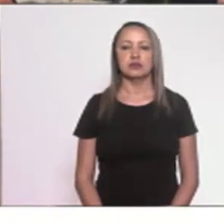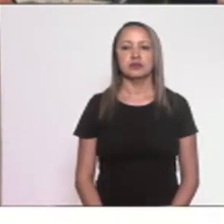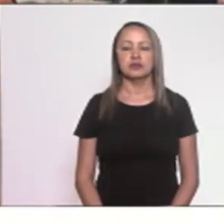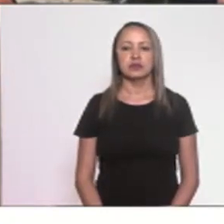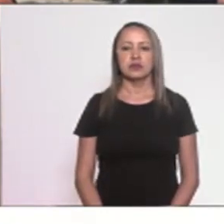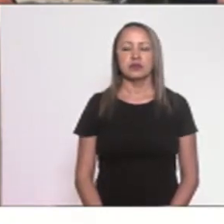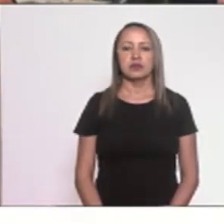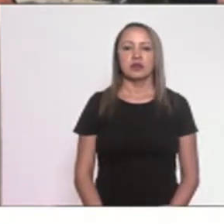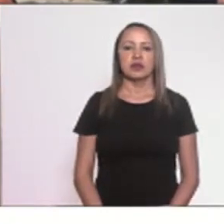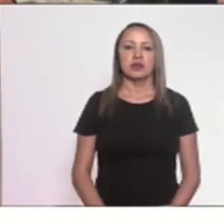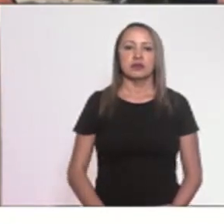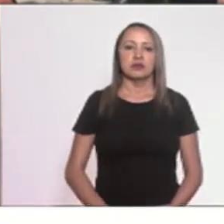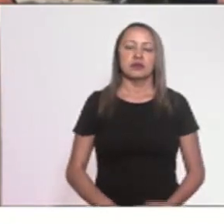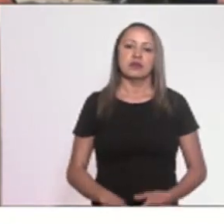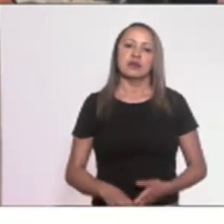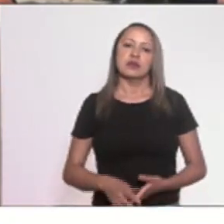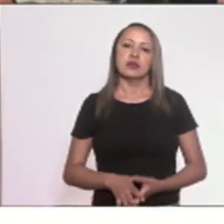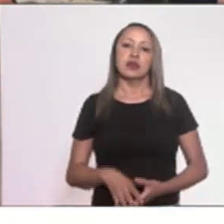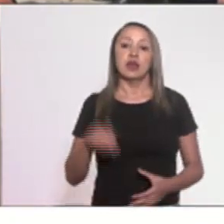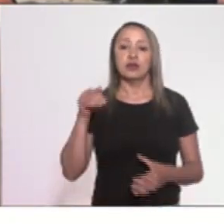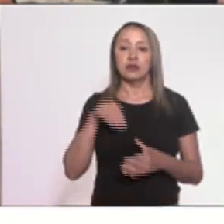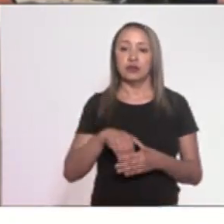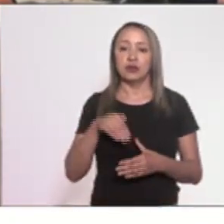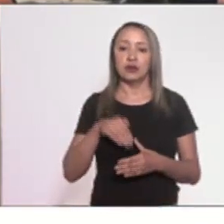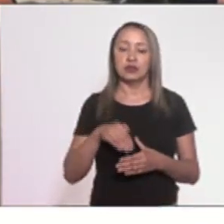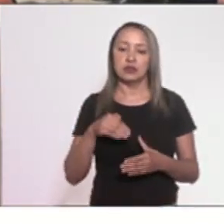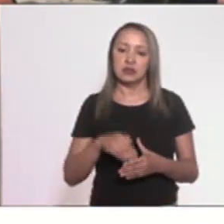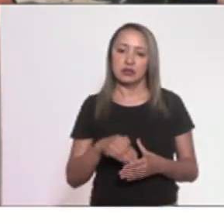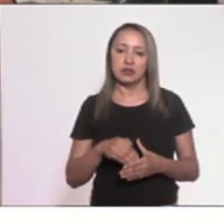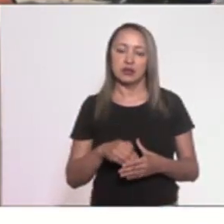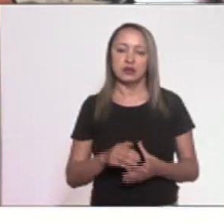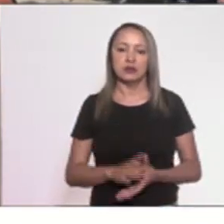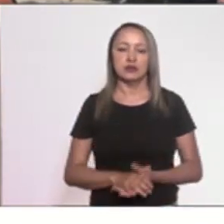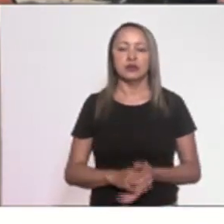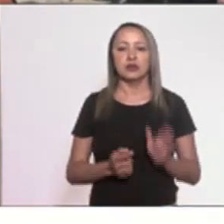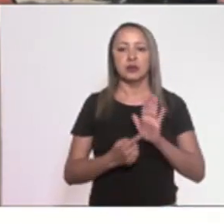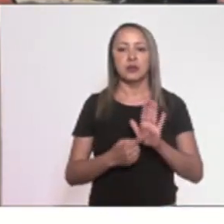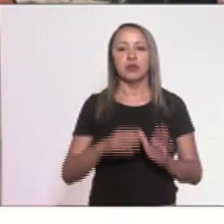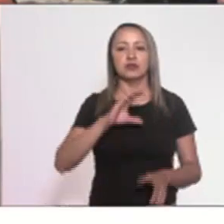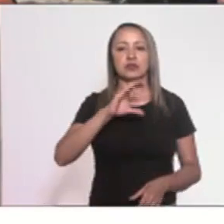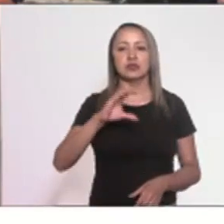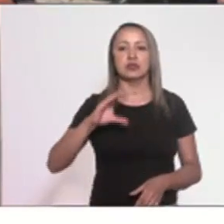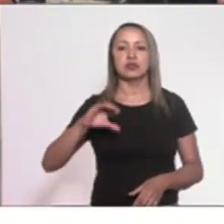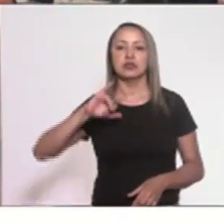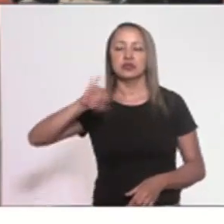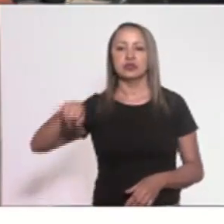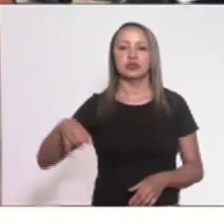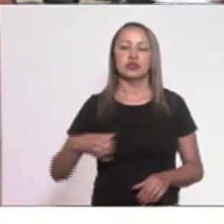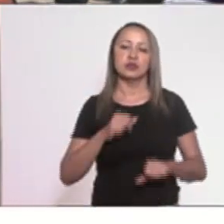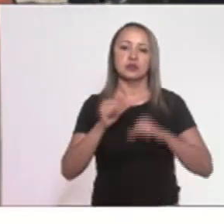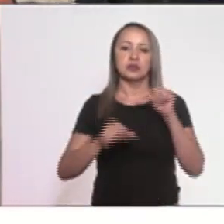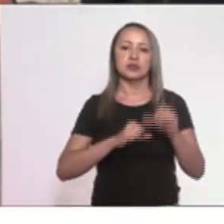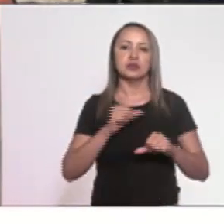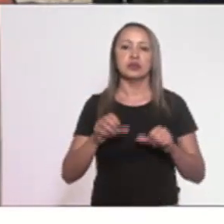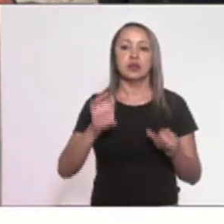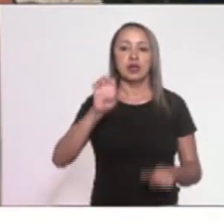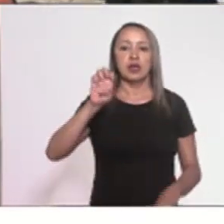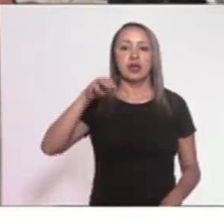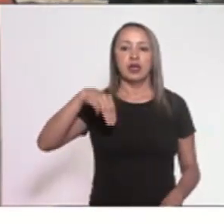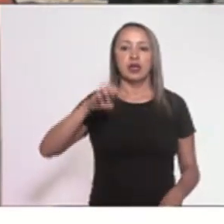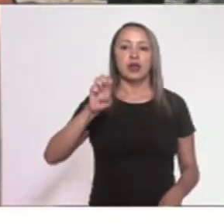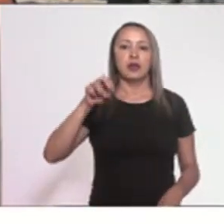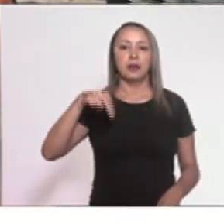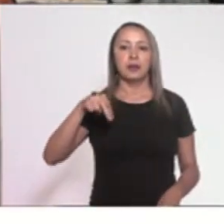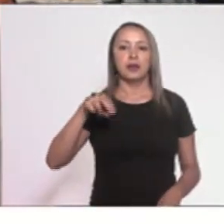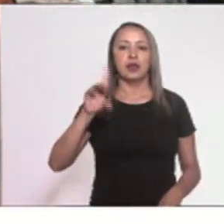emitidos, em votação, o parecer da CCJ transformando as emendas e o projeto em substitutivo. Os senhores que